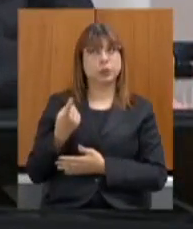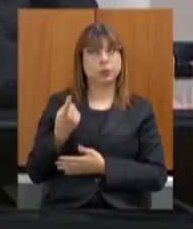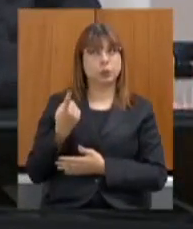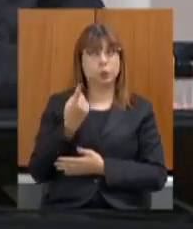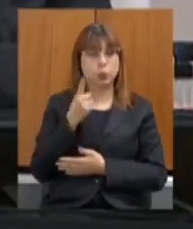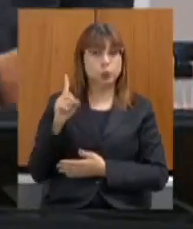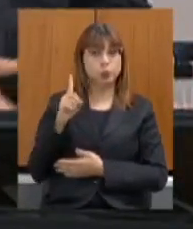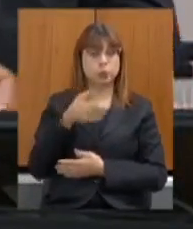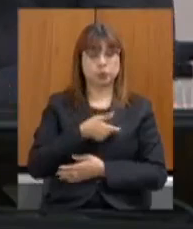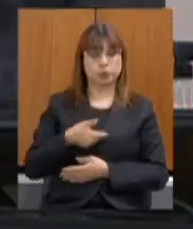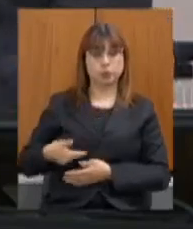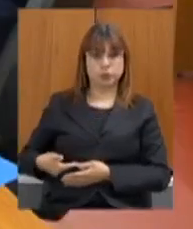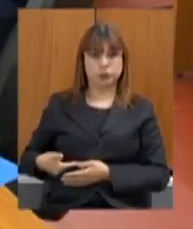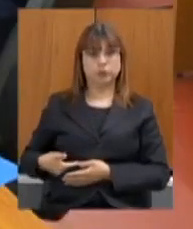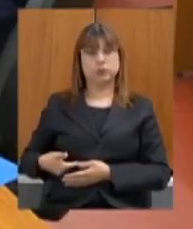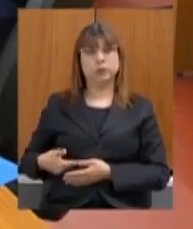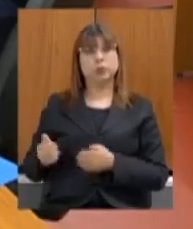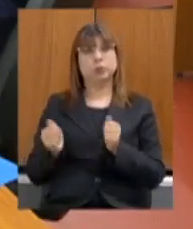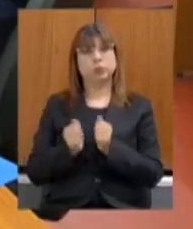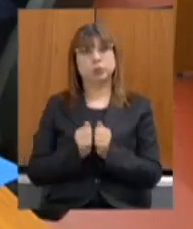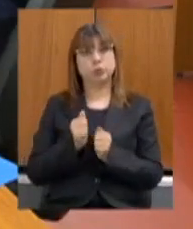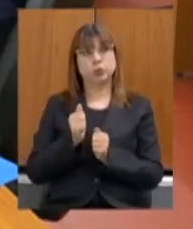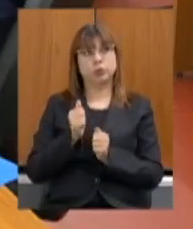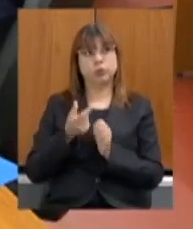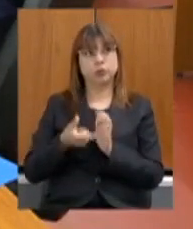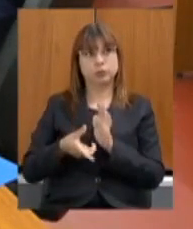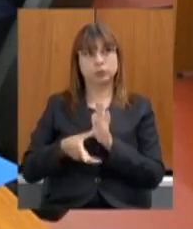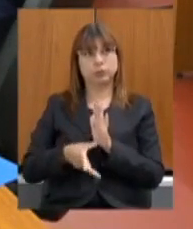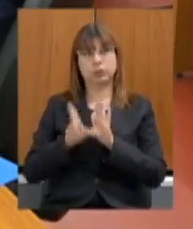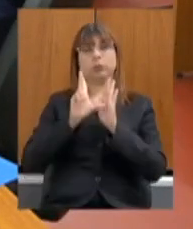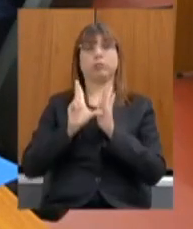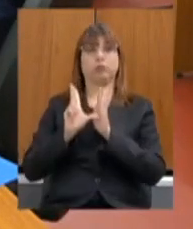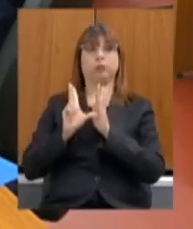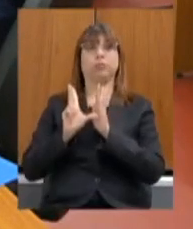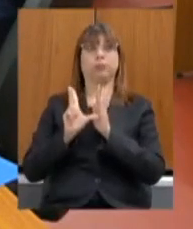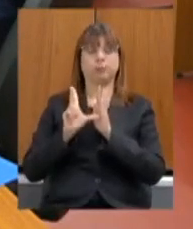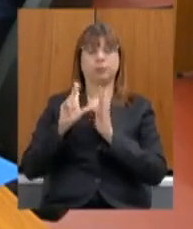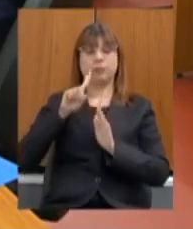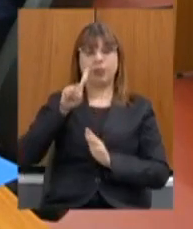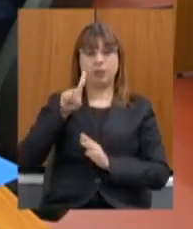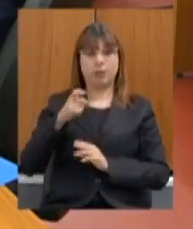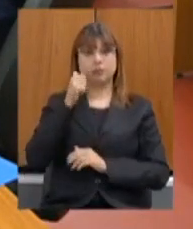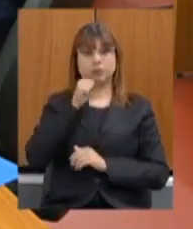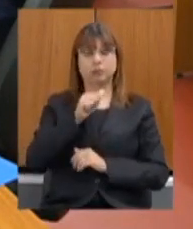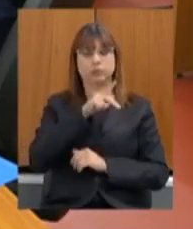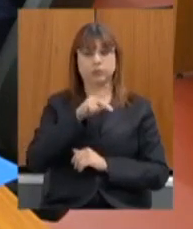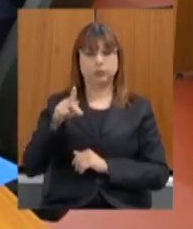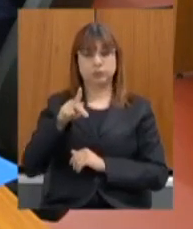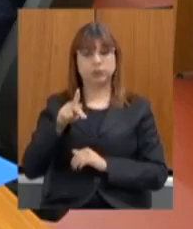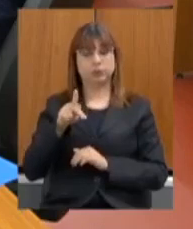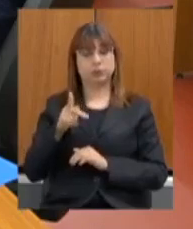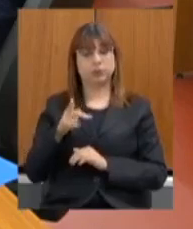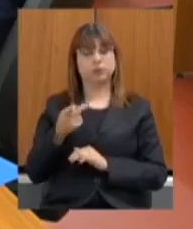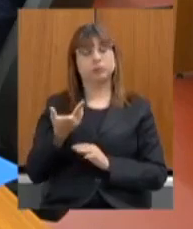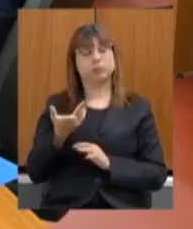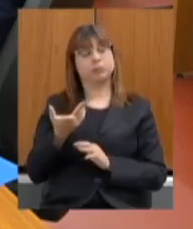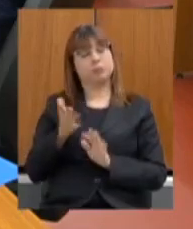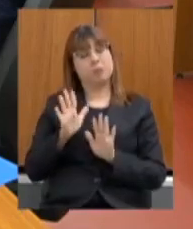governador e a penúltima ex-presidente e de nada adiantou.